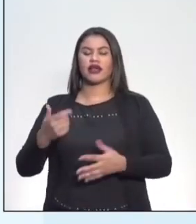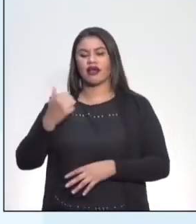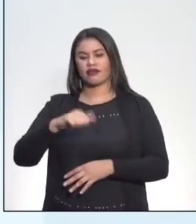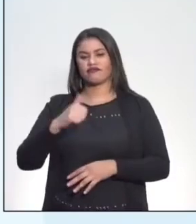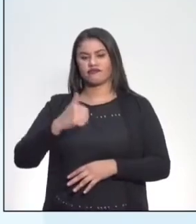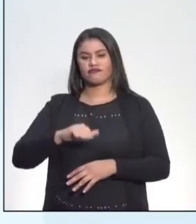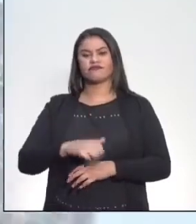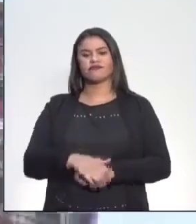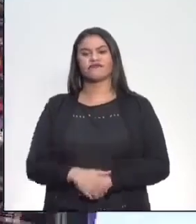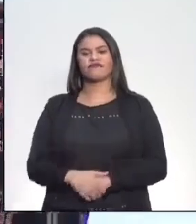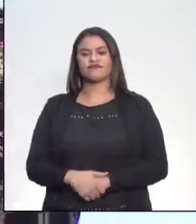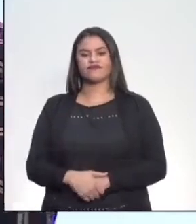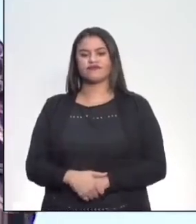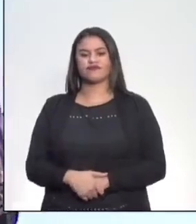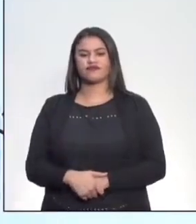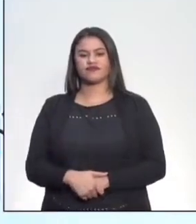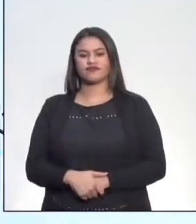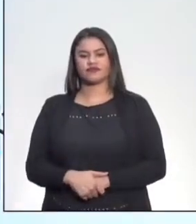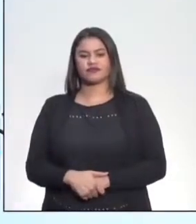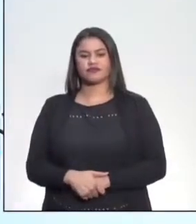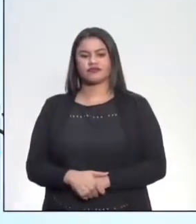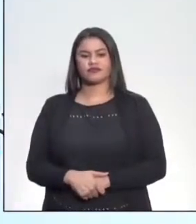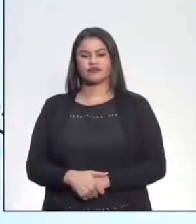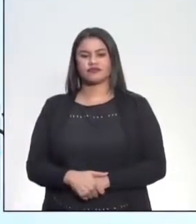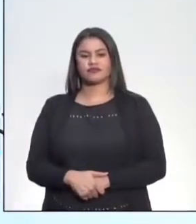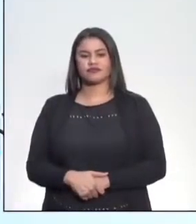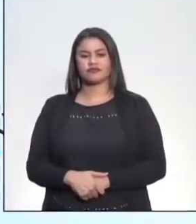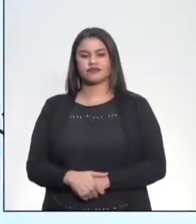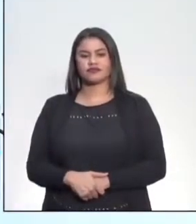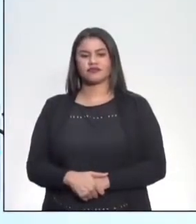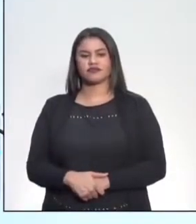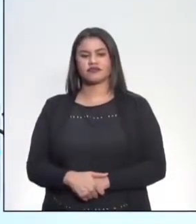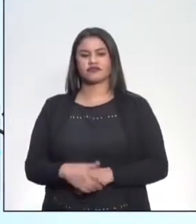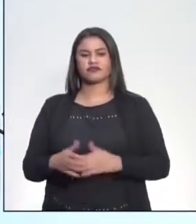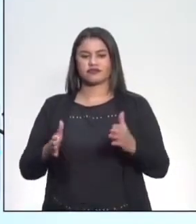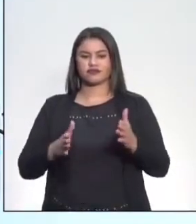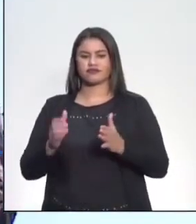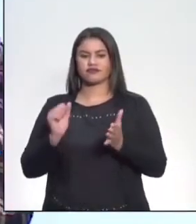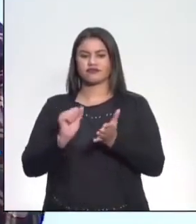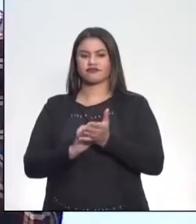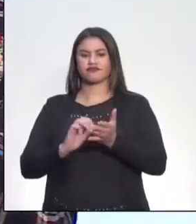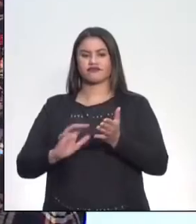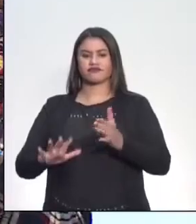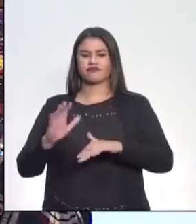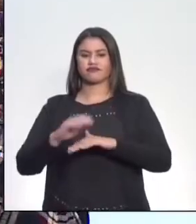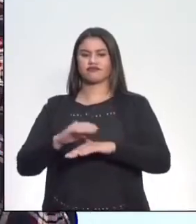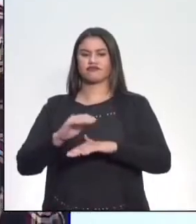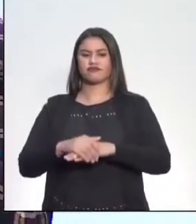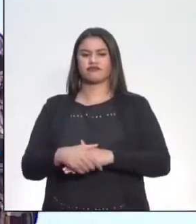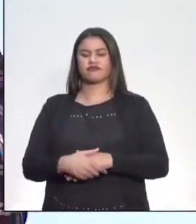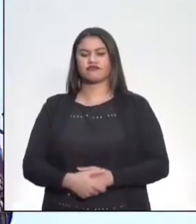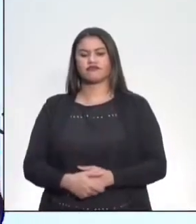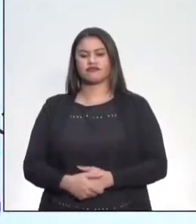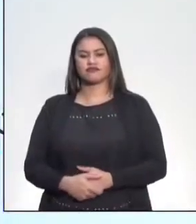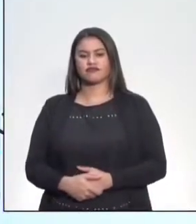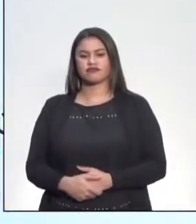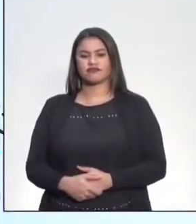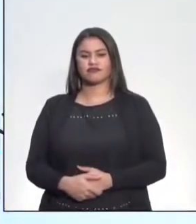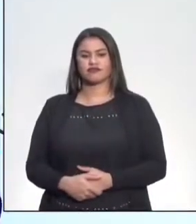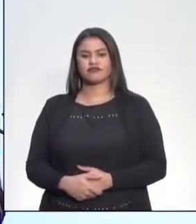avaliar, tá? Aquilo que vocês estão produzindo nesse período, ok? Vamos dar sequência.